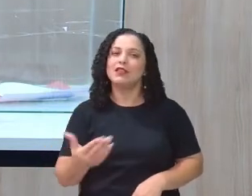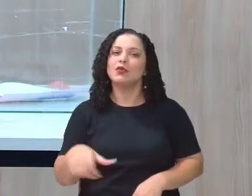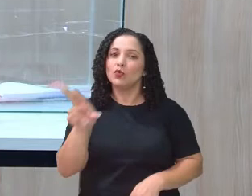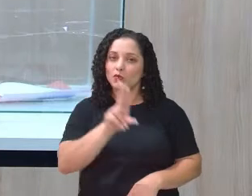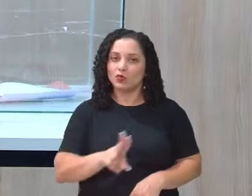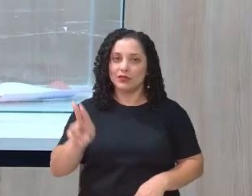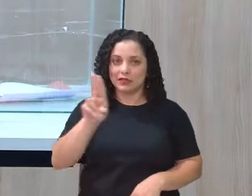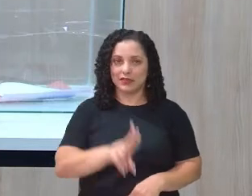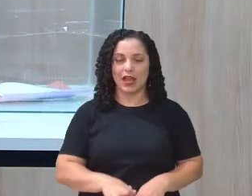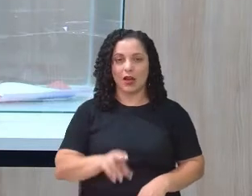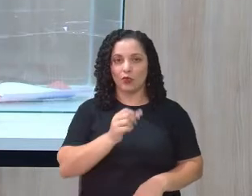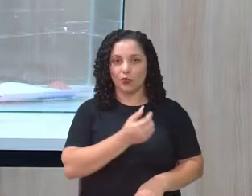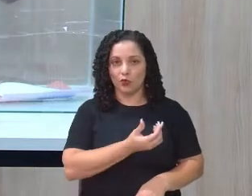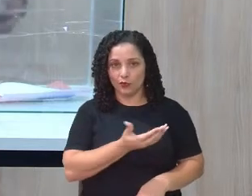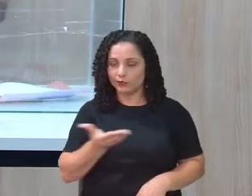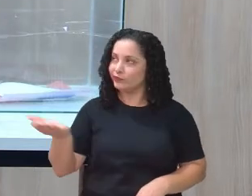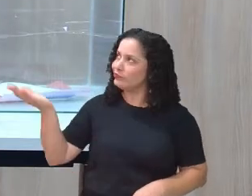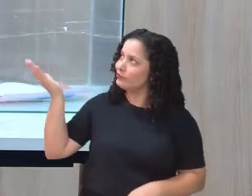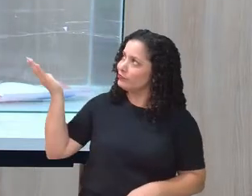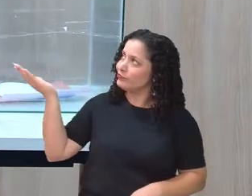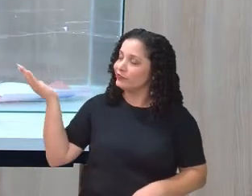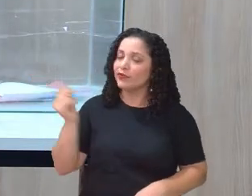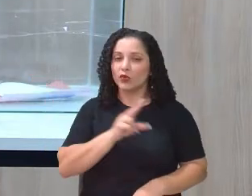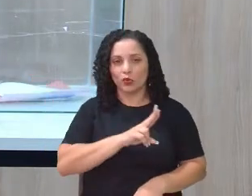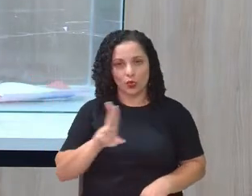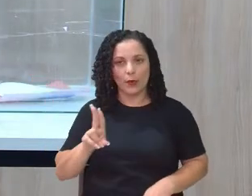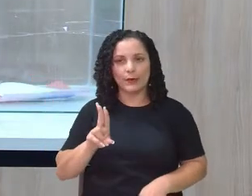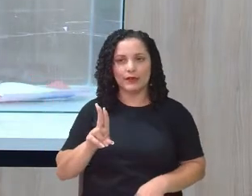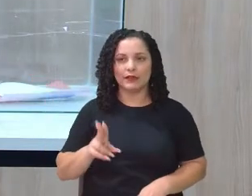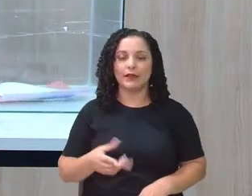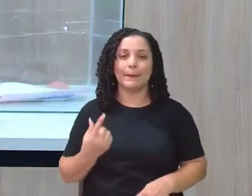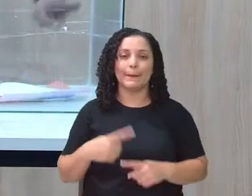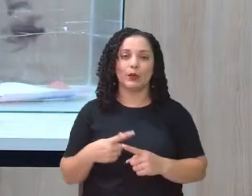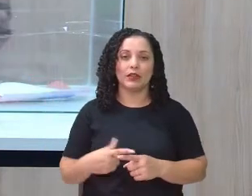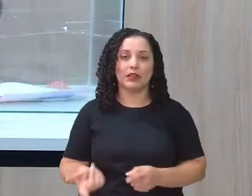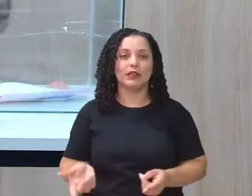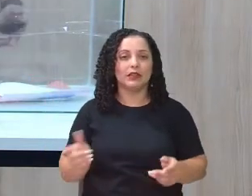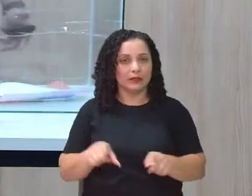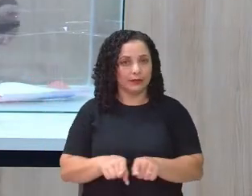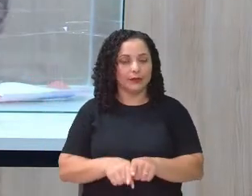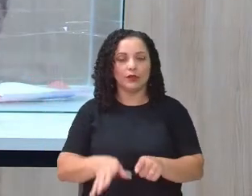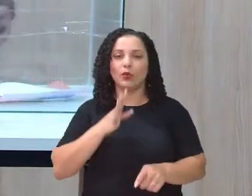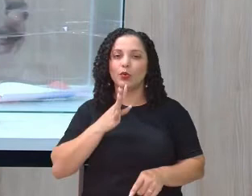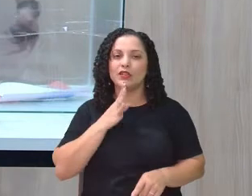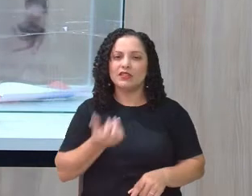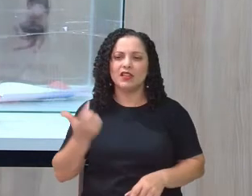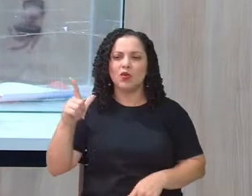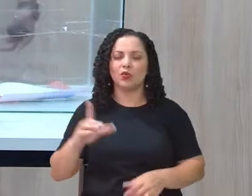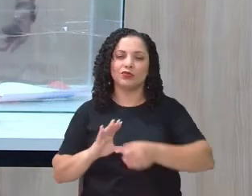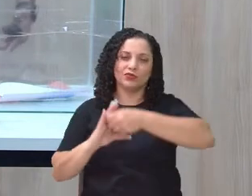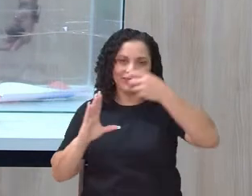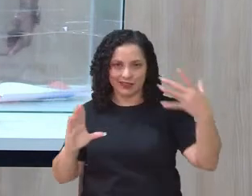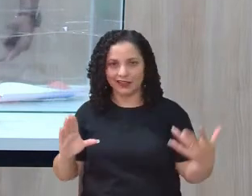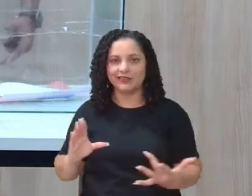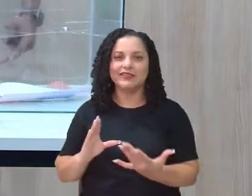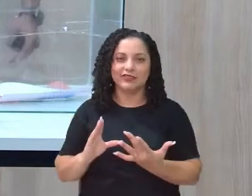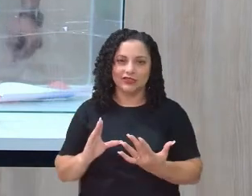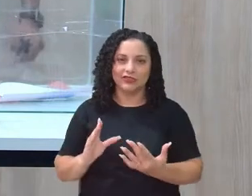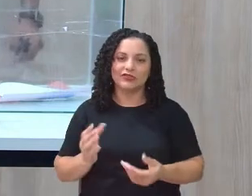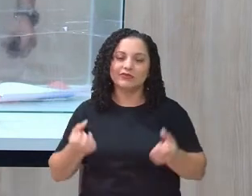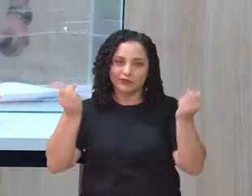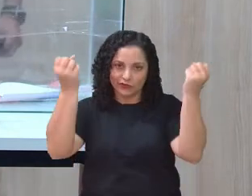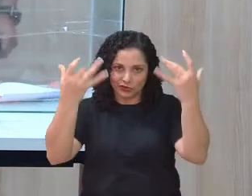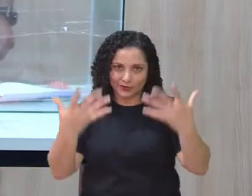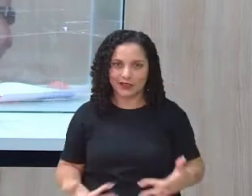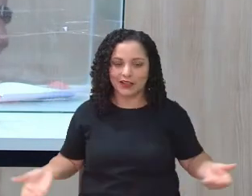nome, tá? Até que você conheça todas as outras propriedades, certo? Dos quadriláteros, que eu vou falar algumas